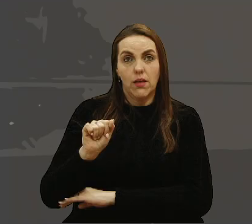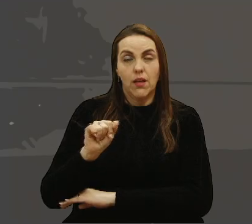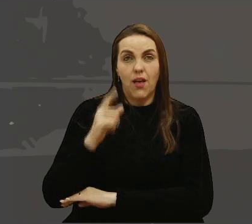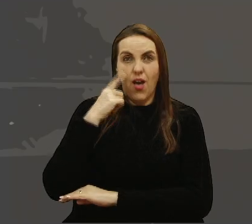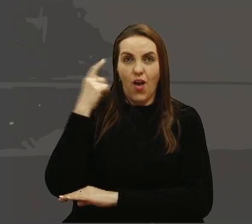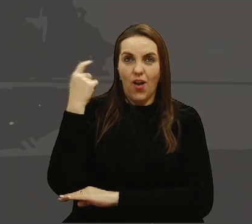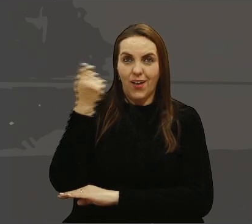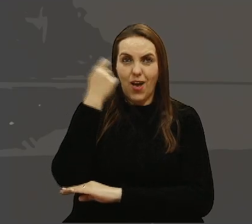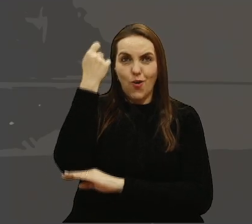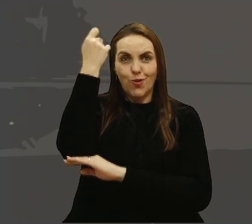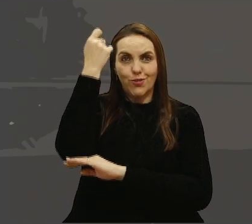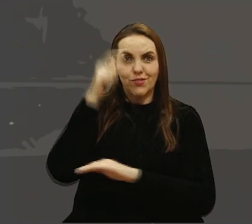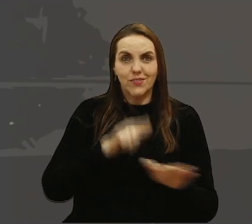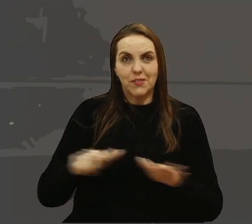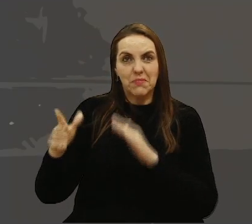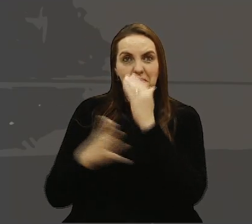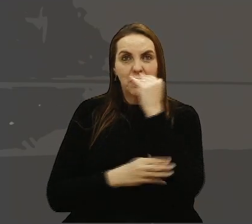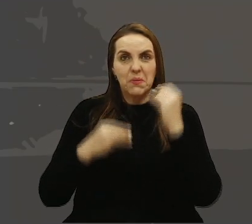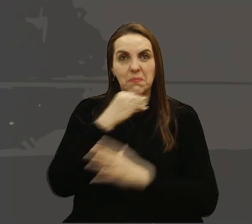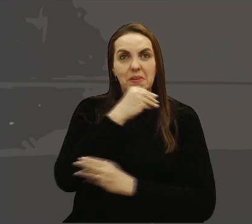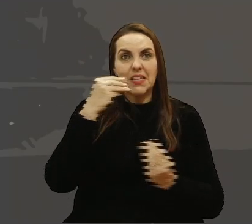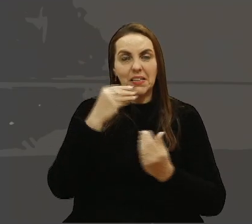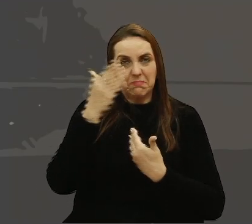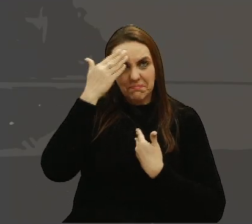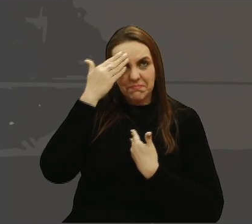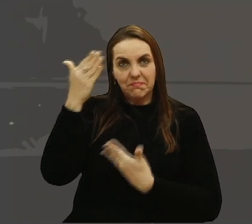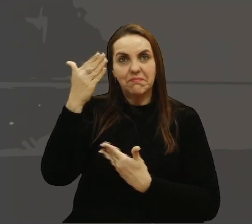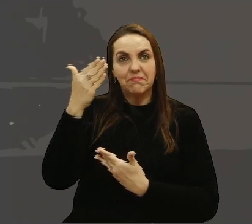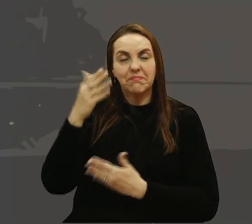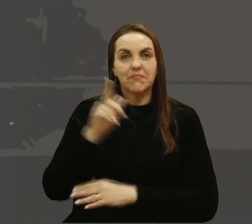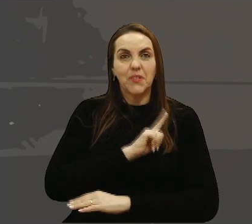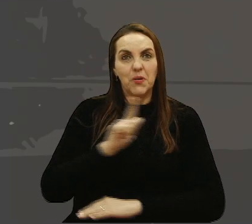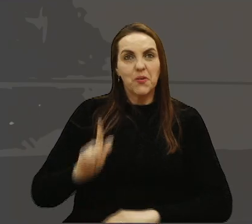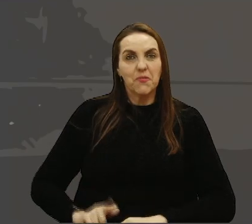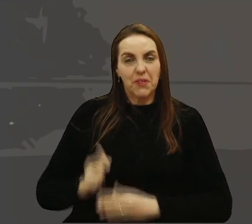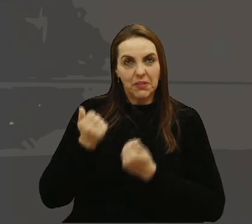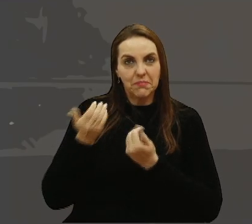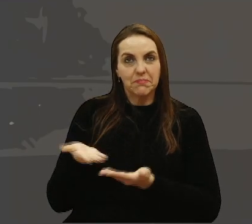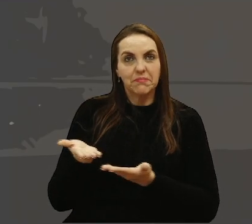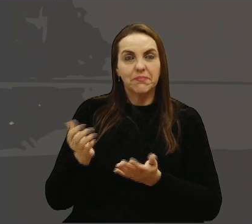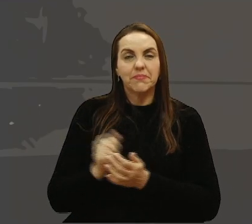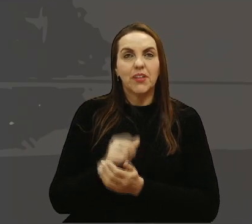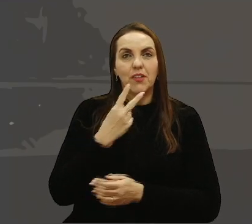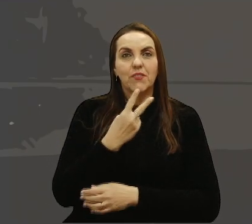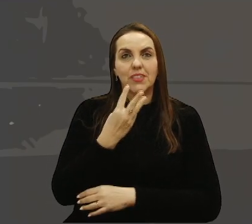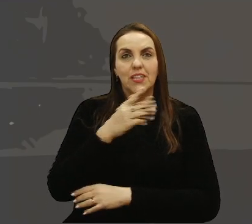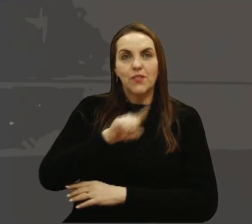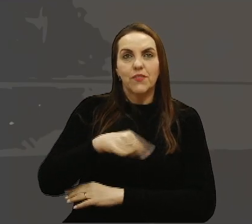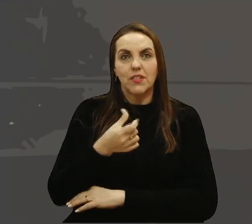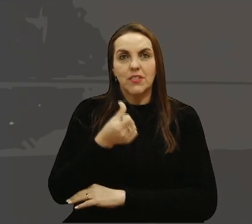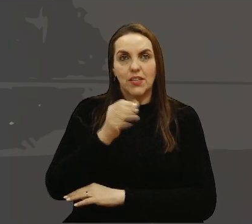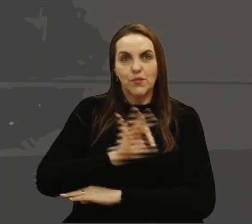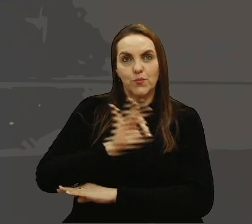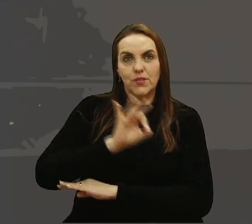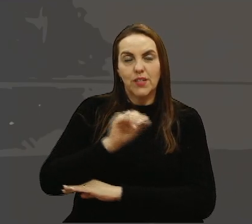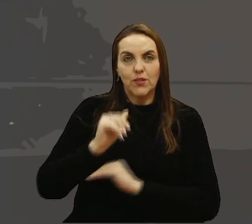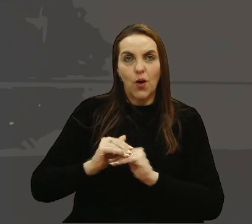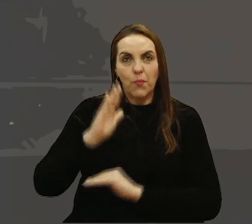gaúchos aqui a semana, Farroupilha. Agradeçamos ao governo que aí está. 23,6% de